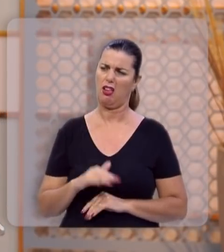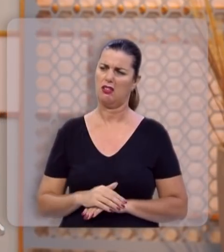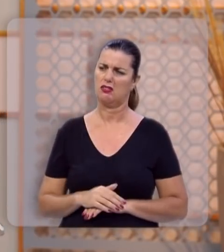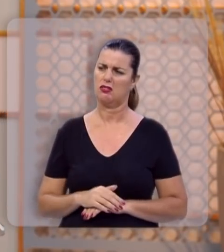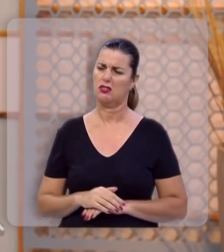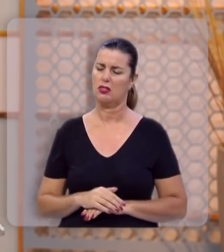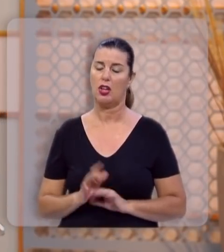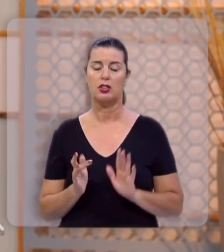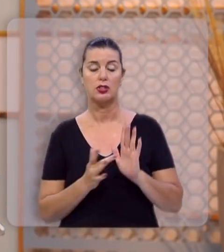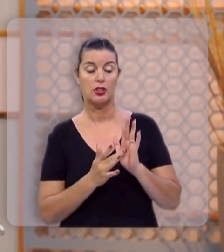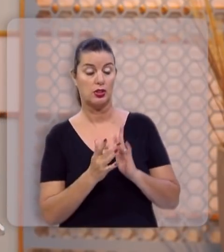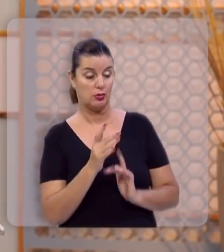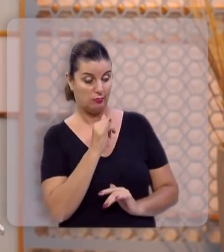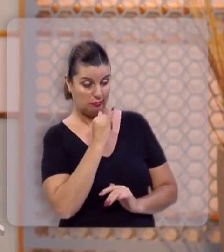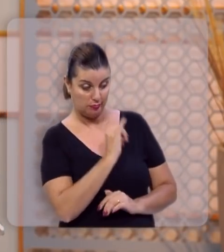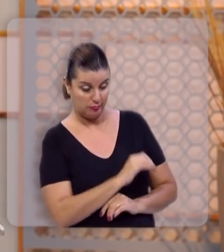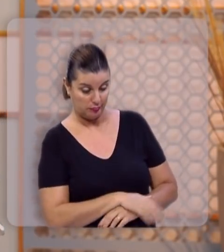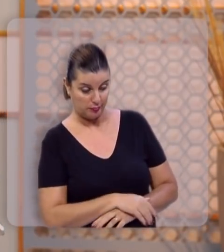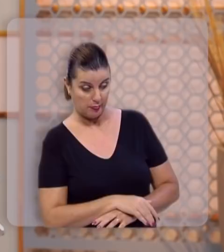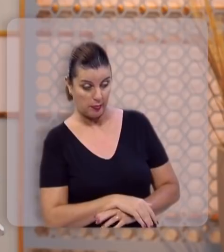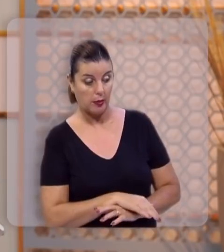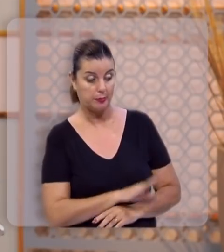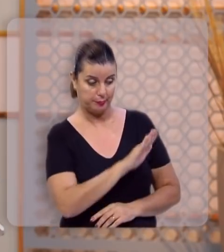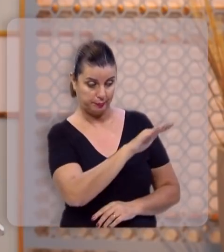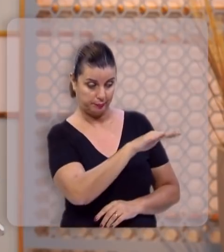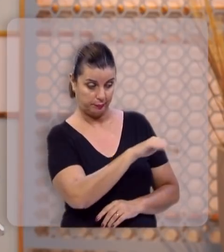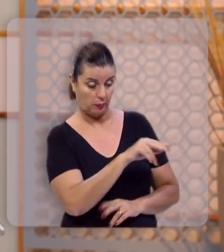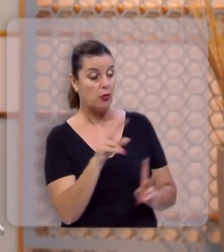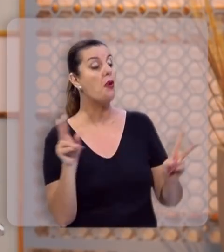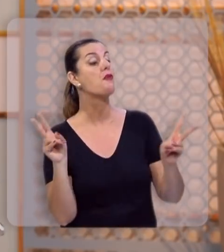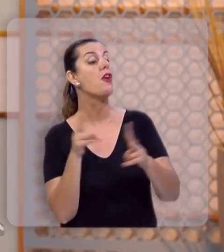Jesus, Nicodemos, o vento